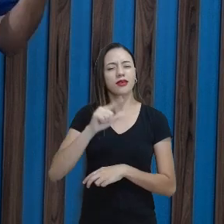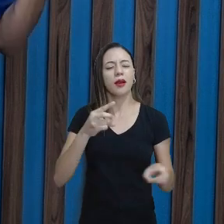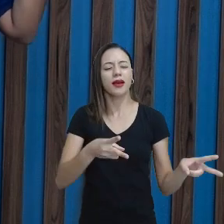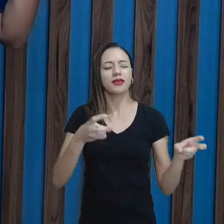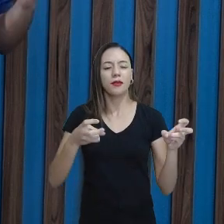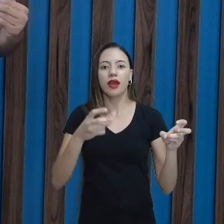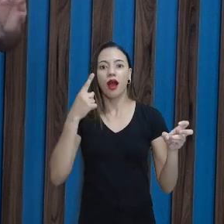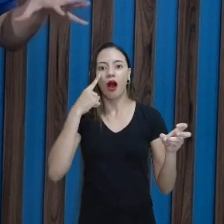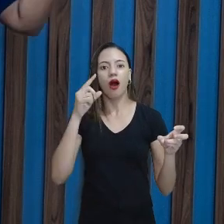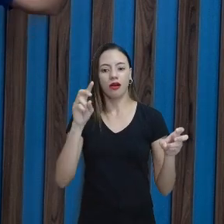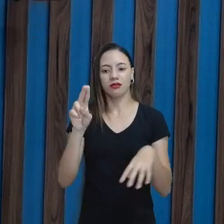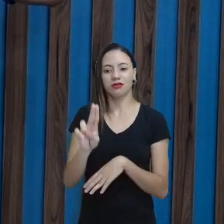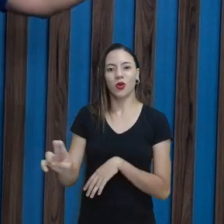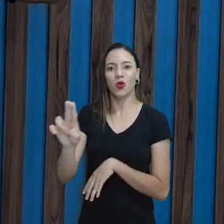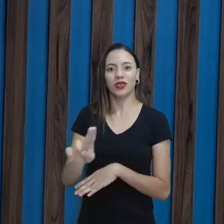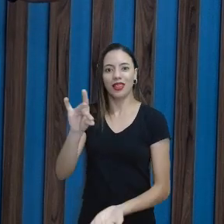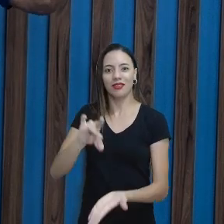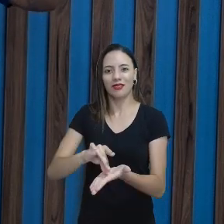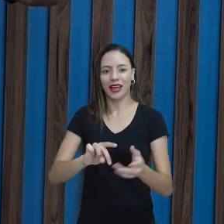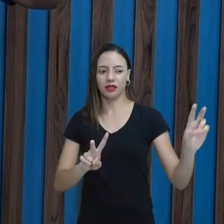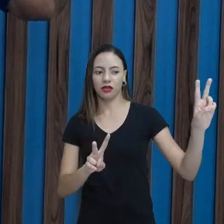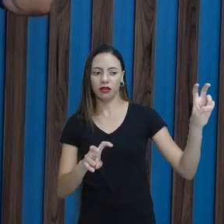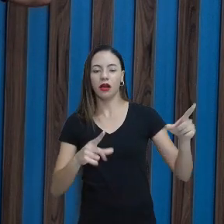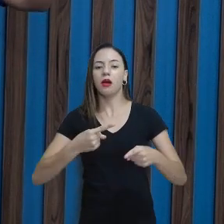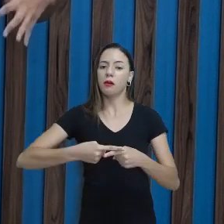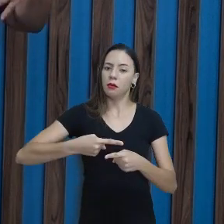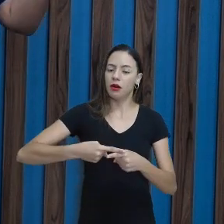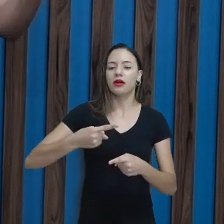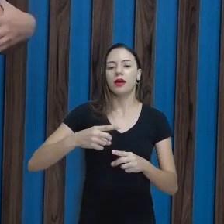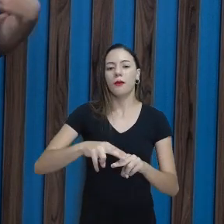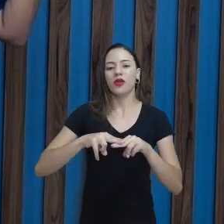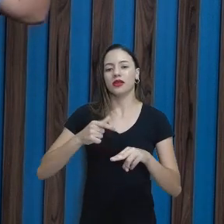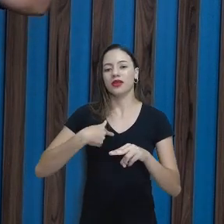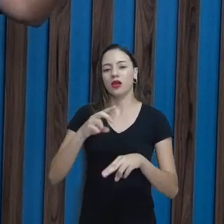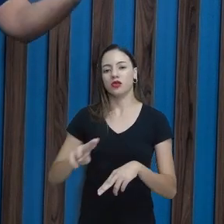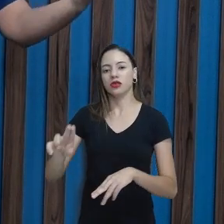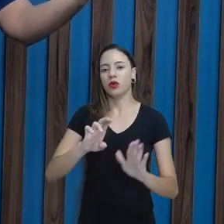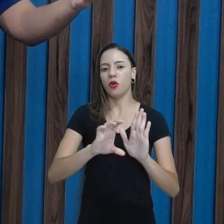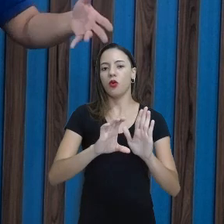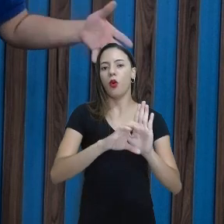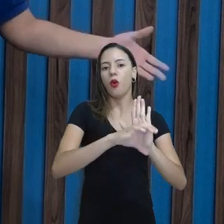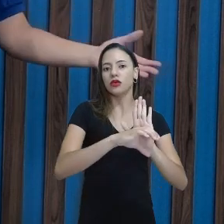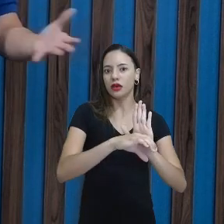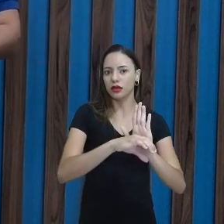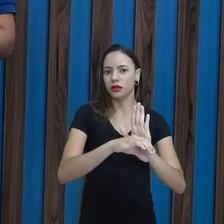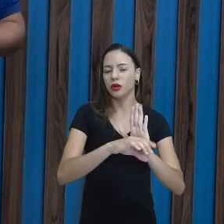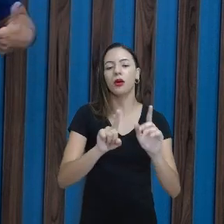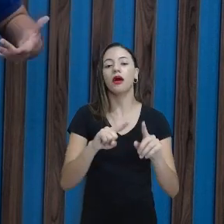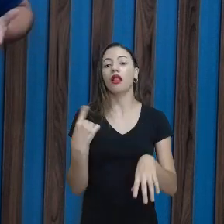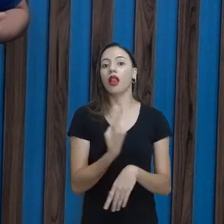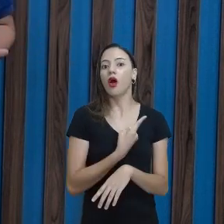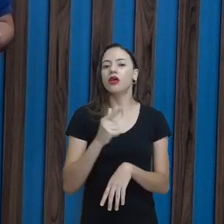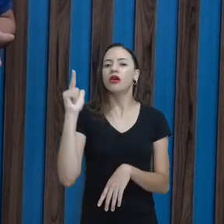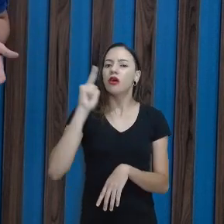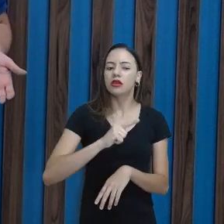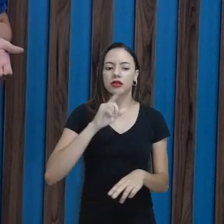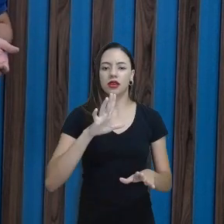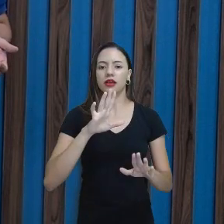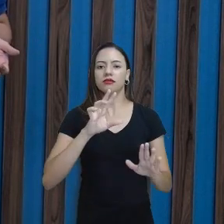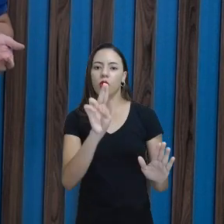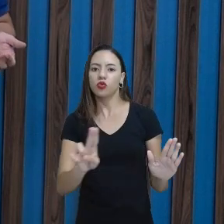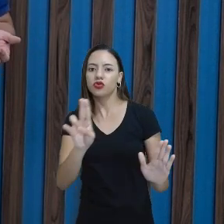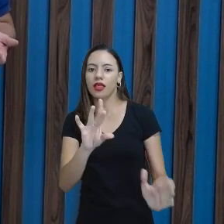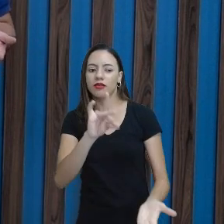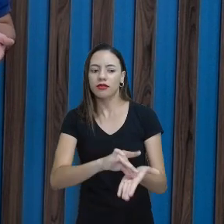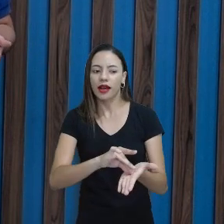Por isso que a gente estuda alguns conceitos, algumas coisas, para que a gente consiga aplicá-la nas nossas situações discursivas da vida,